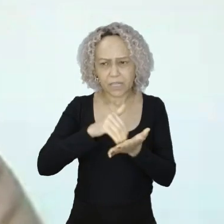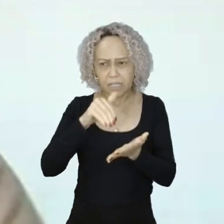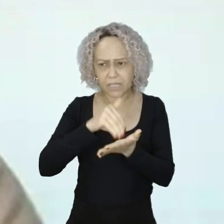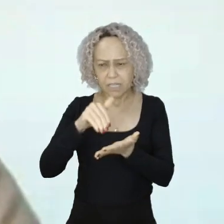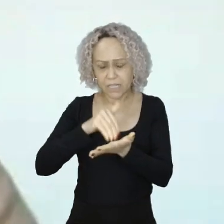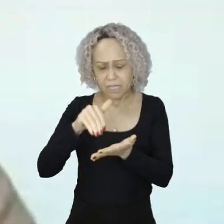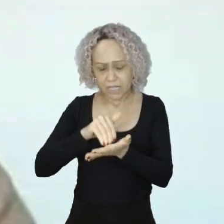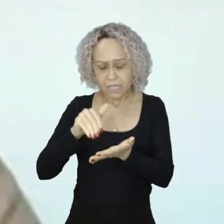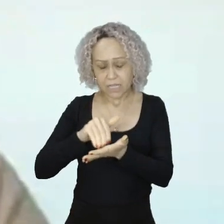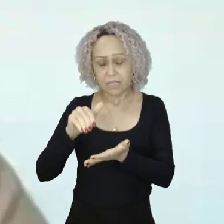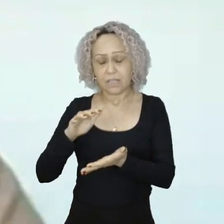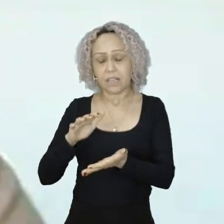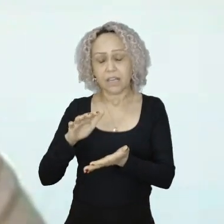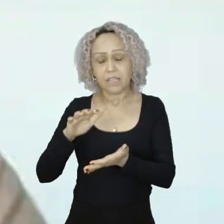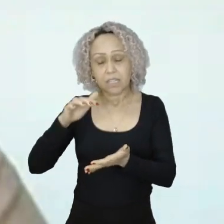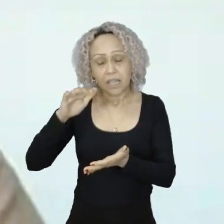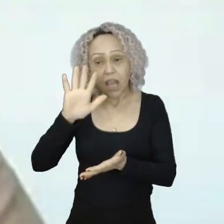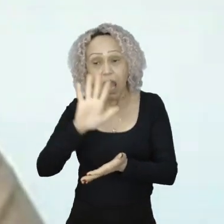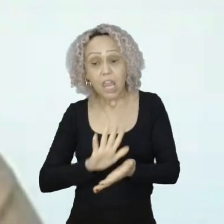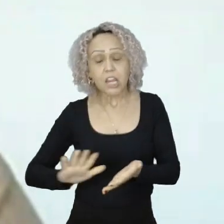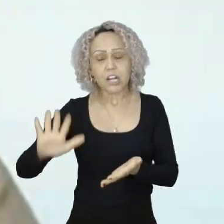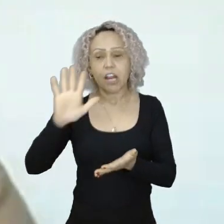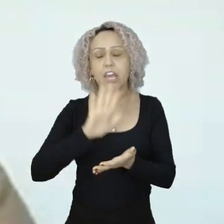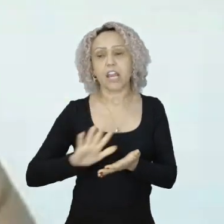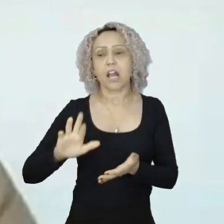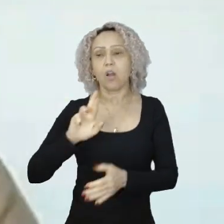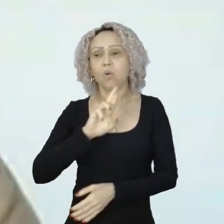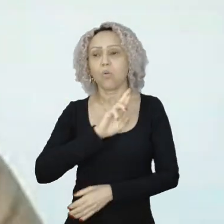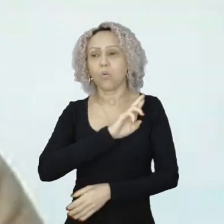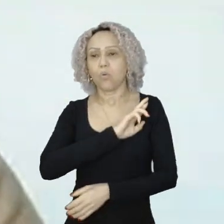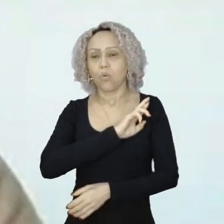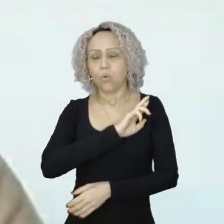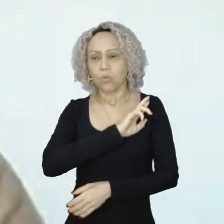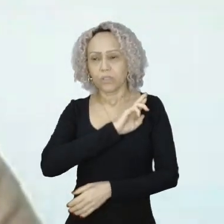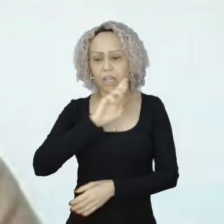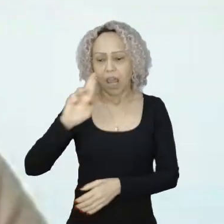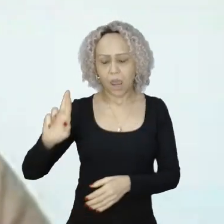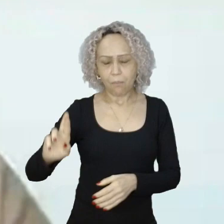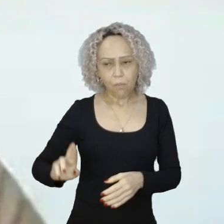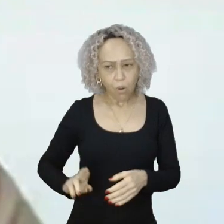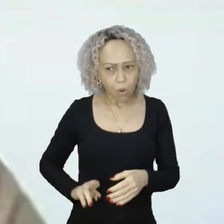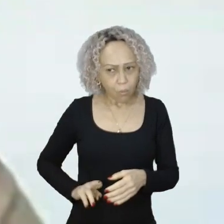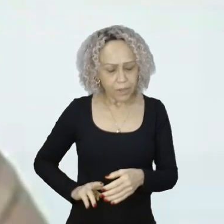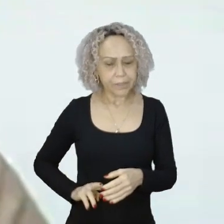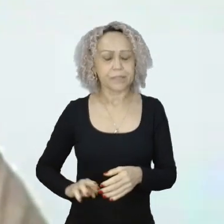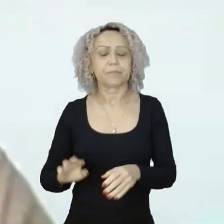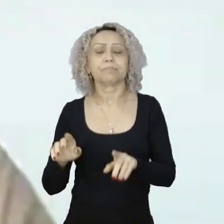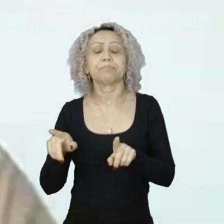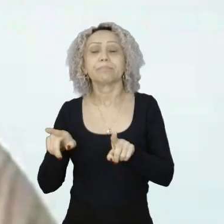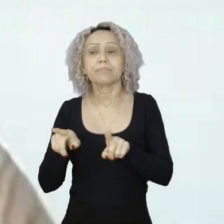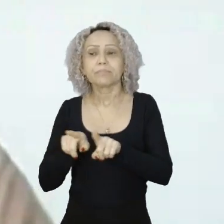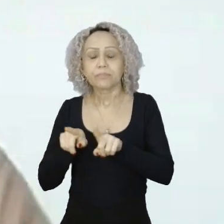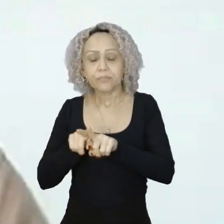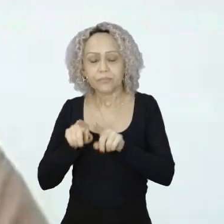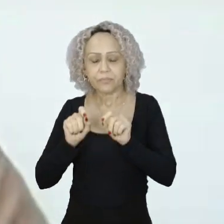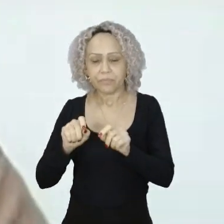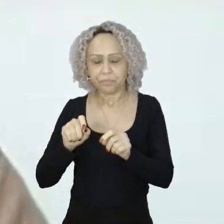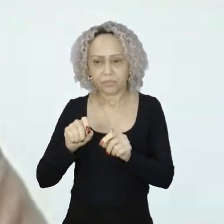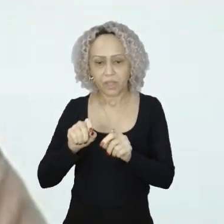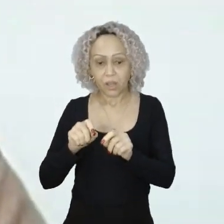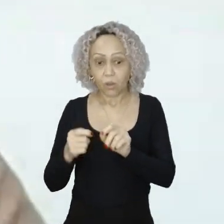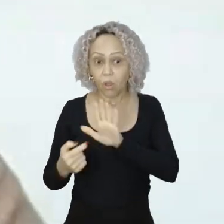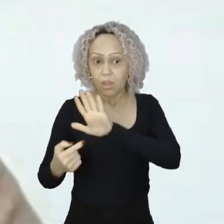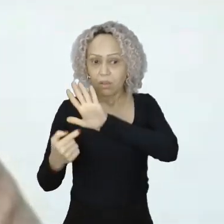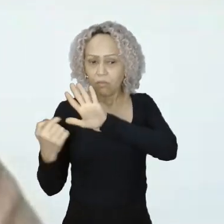da República e apontamos para o governo Lula de que a Secretaria-Geral